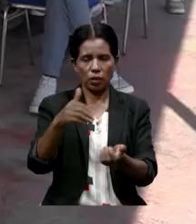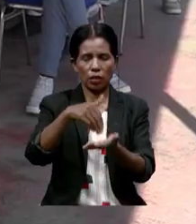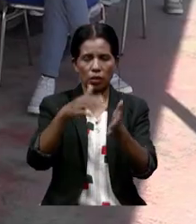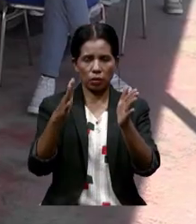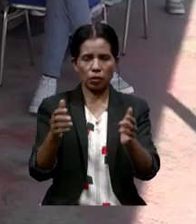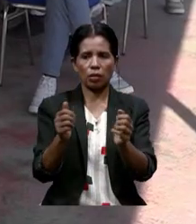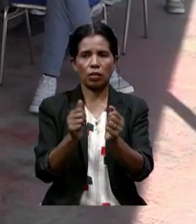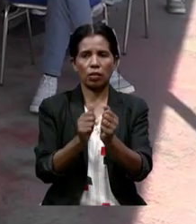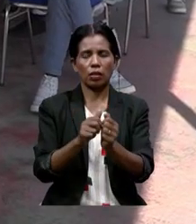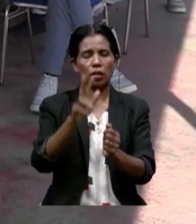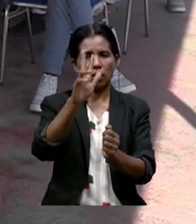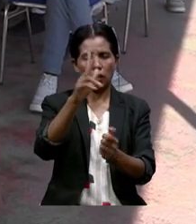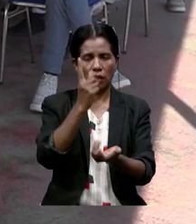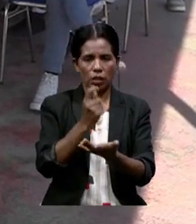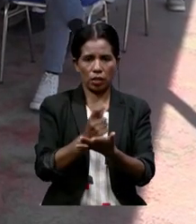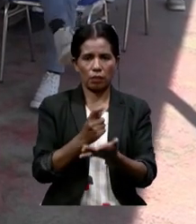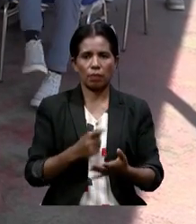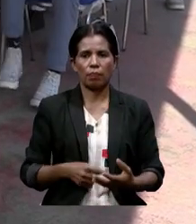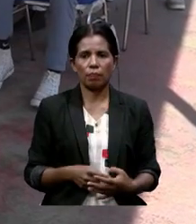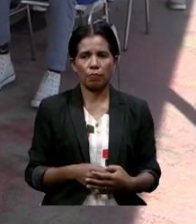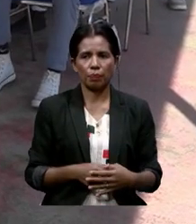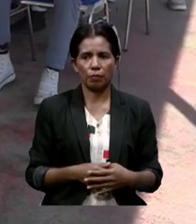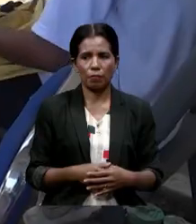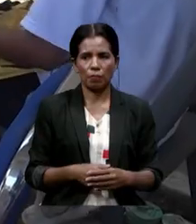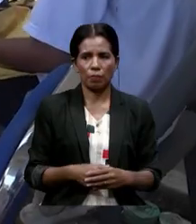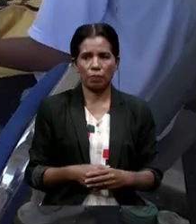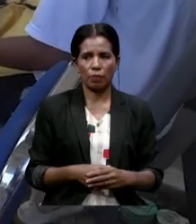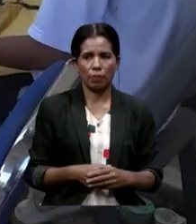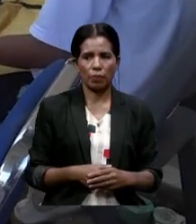motu crihun tolu resin. Lamberto da Silva, Emerenciano Martins, GMN.